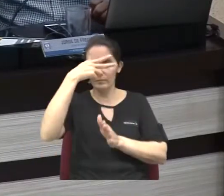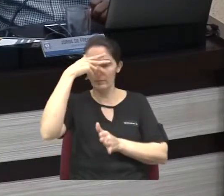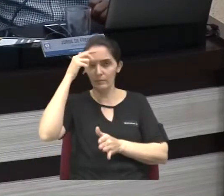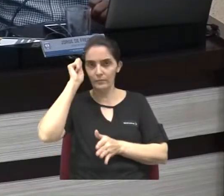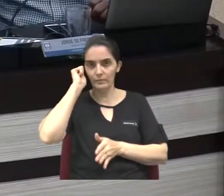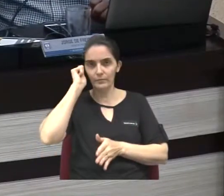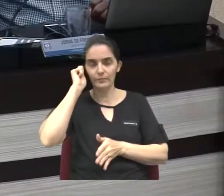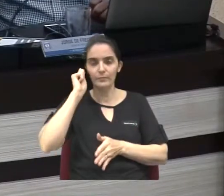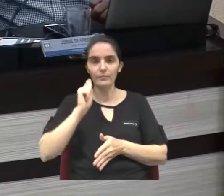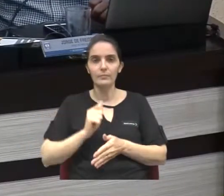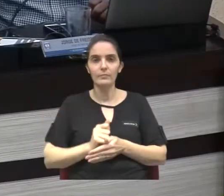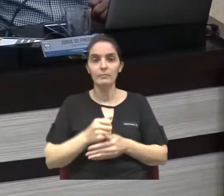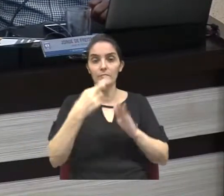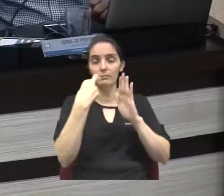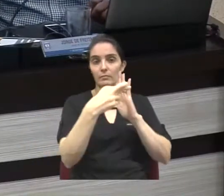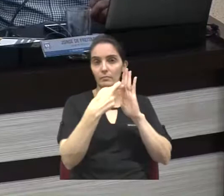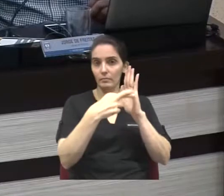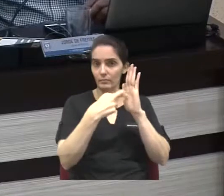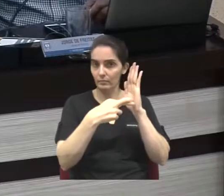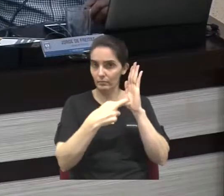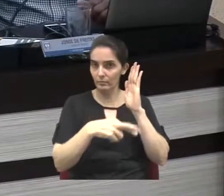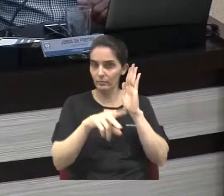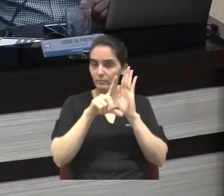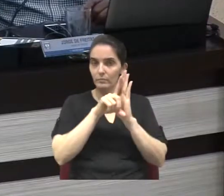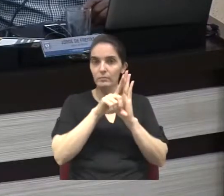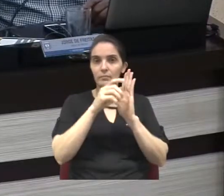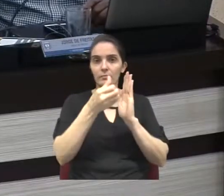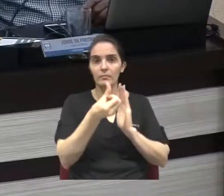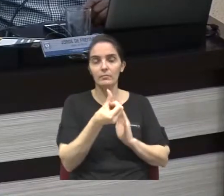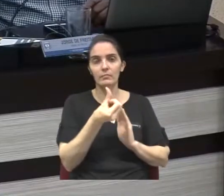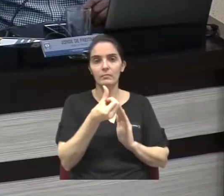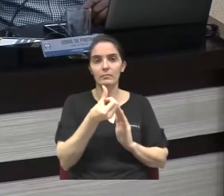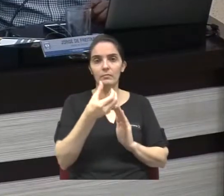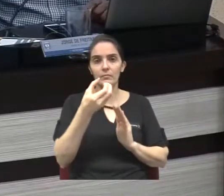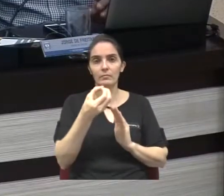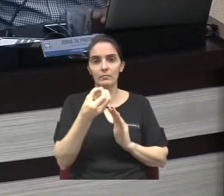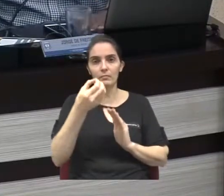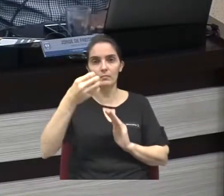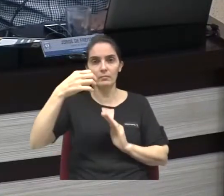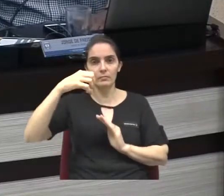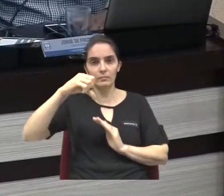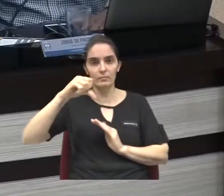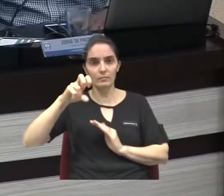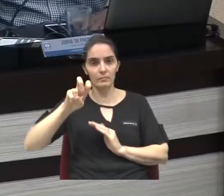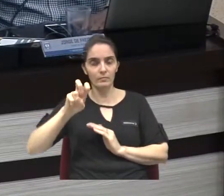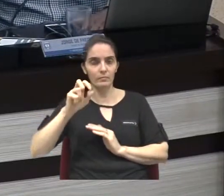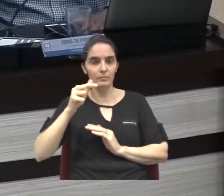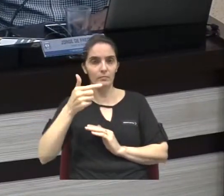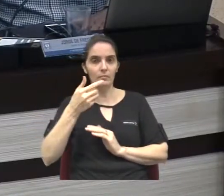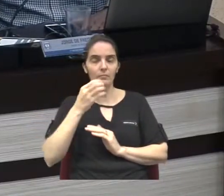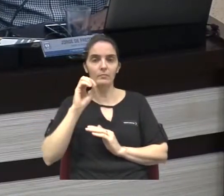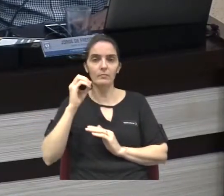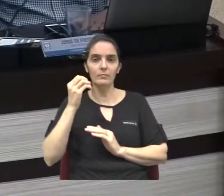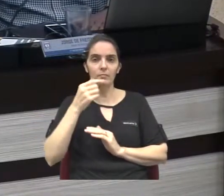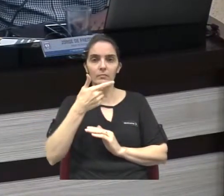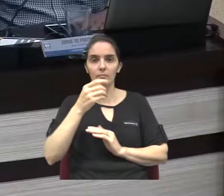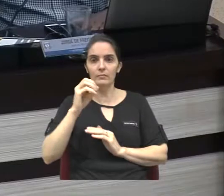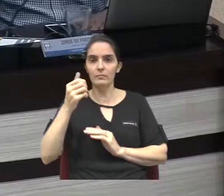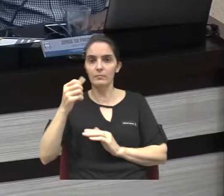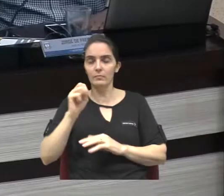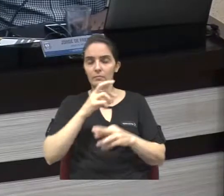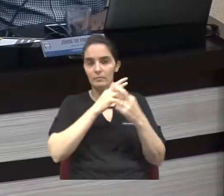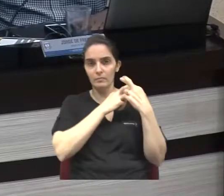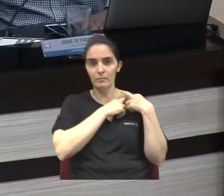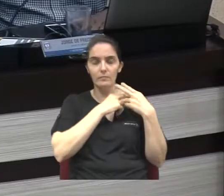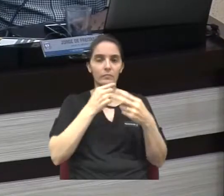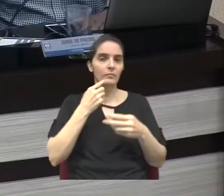regulamentação da Lei 6.095 de 2 de outubro de 2018. Autoria, vereador Cleiton Silva. O requerimento